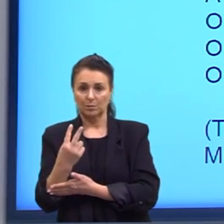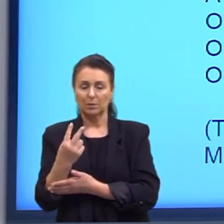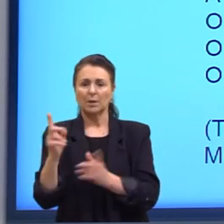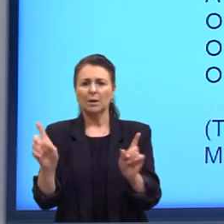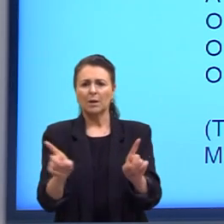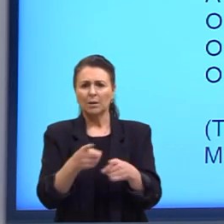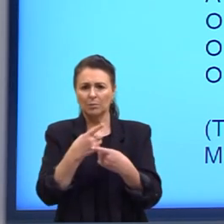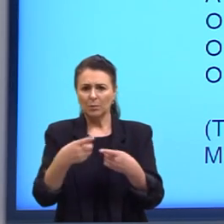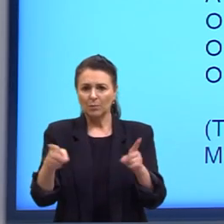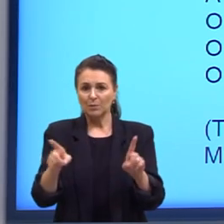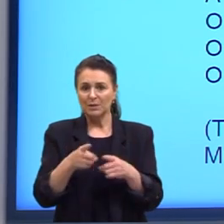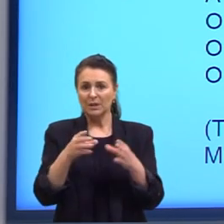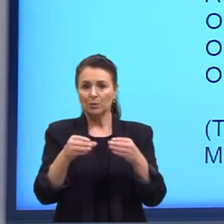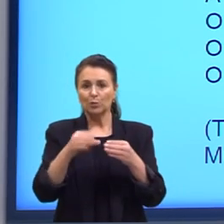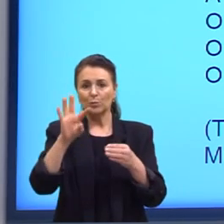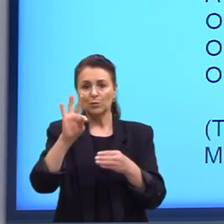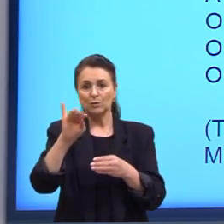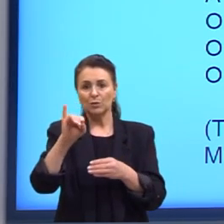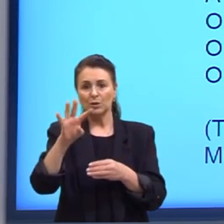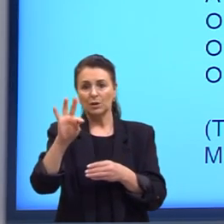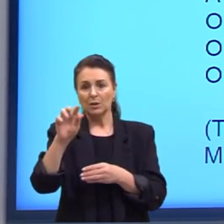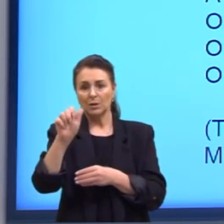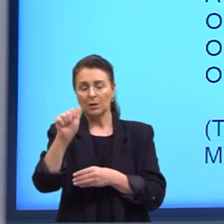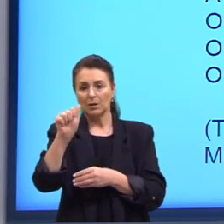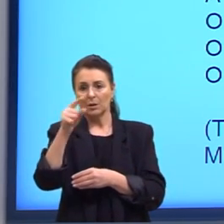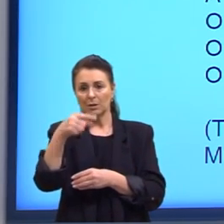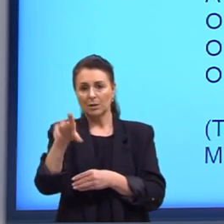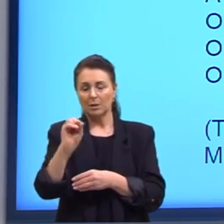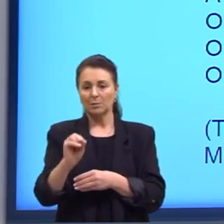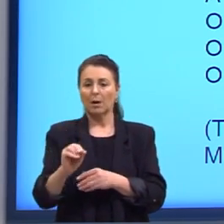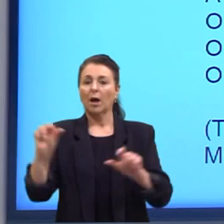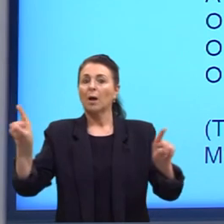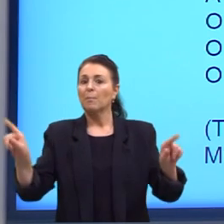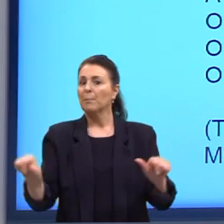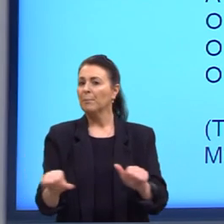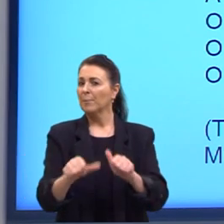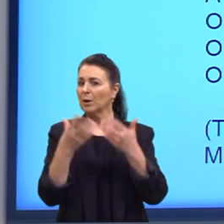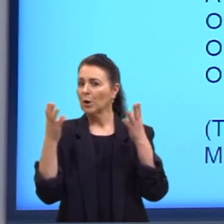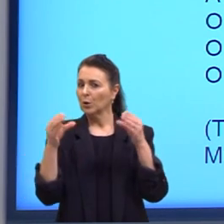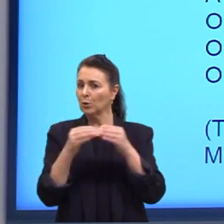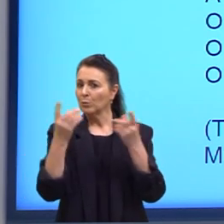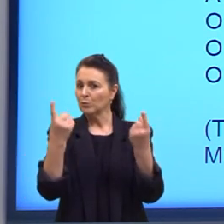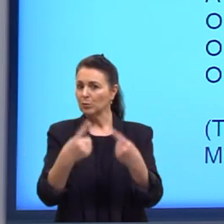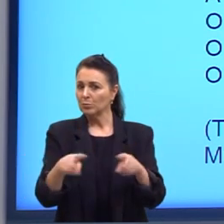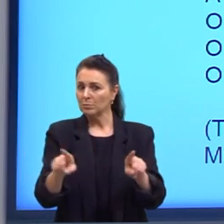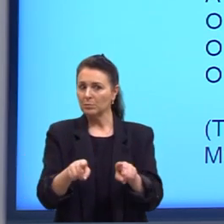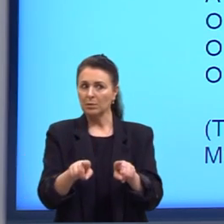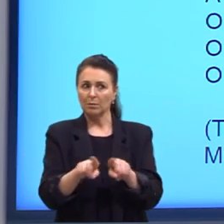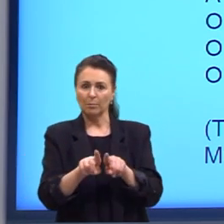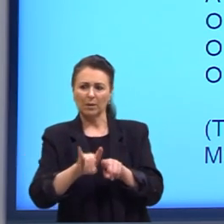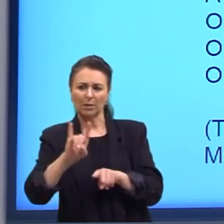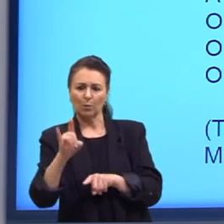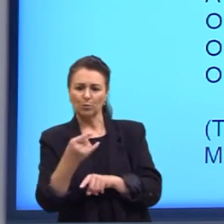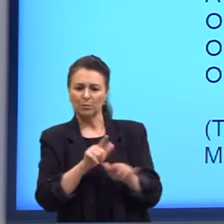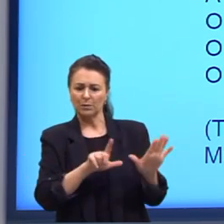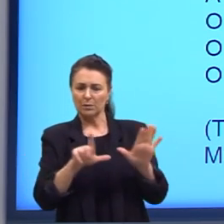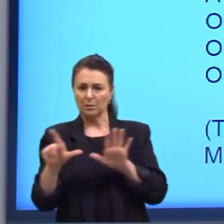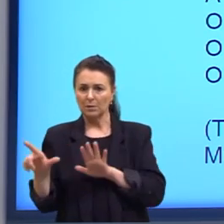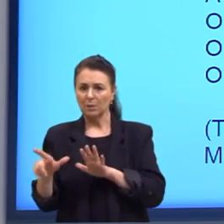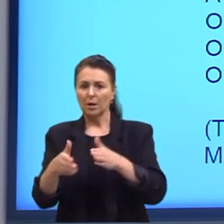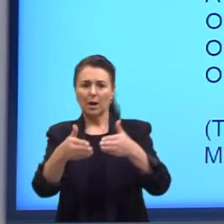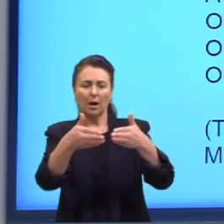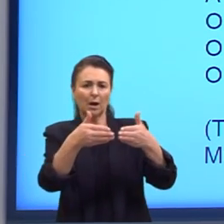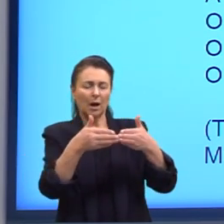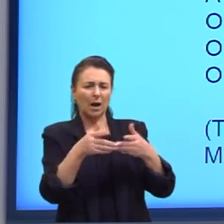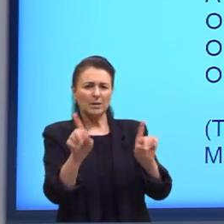uma música do Titãs que diz a melhor banda de todos os tempos da última semana as músicas mais